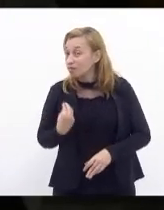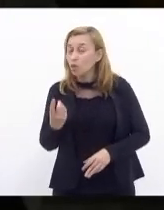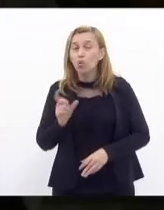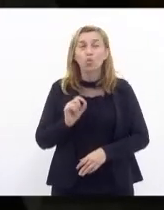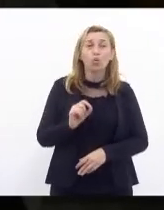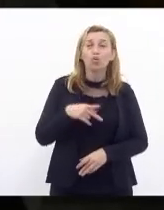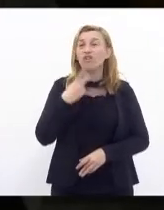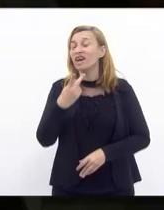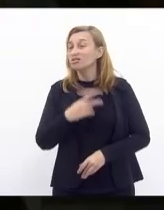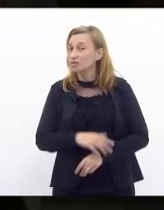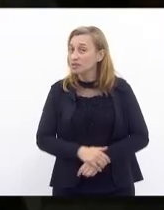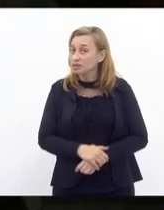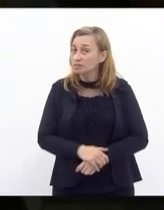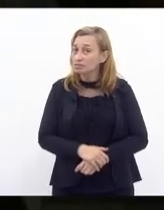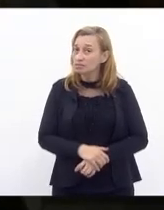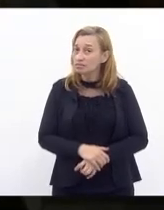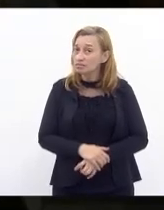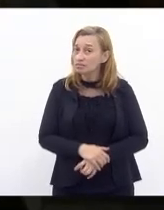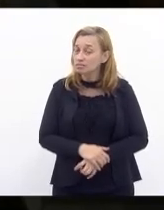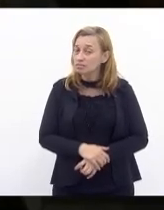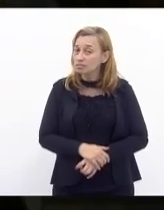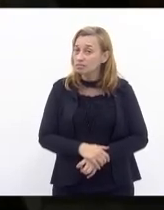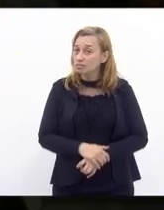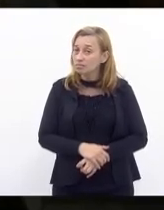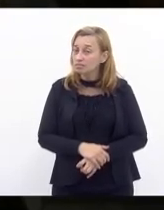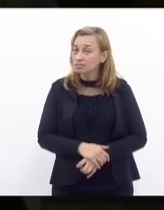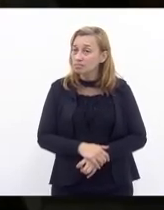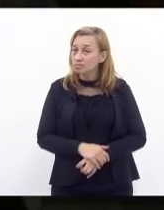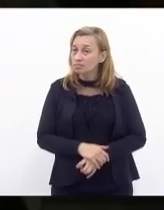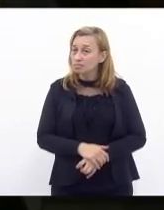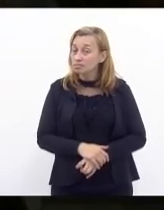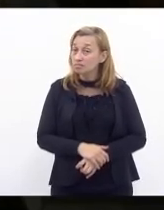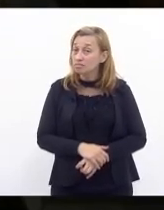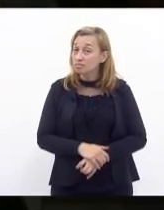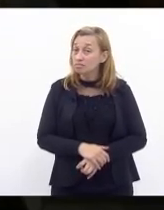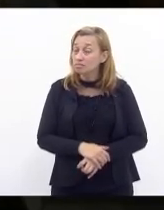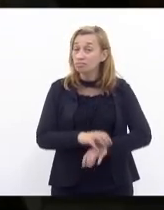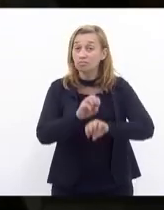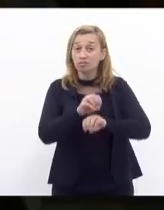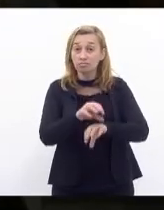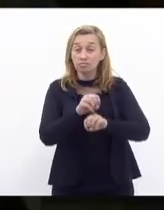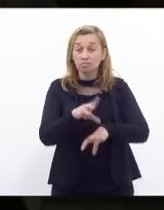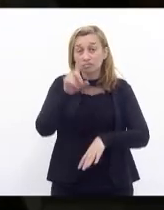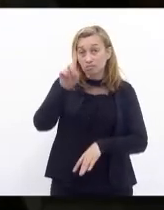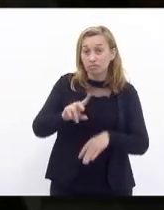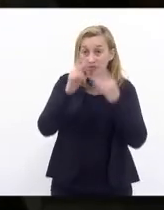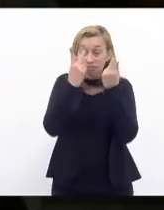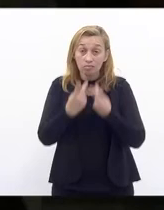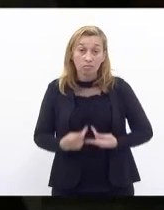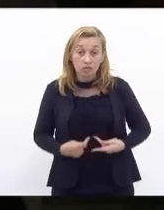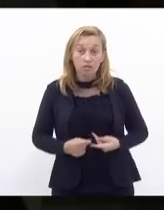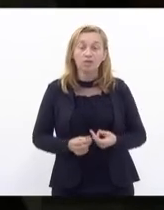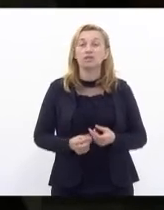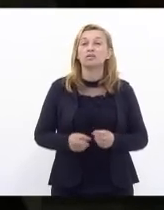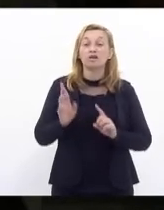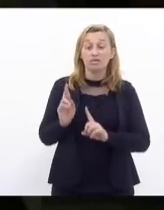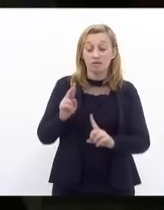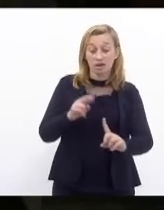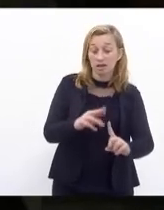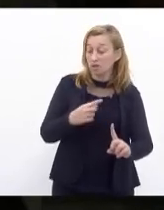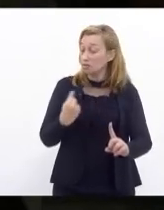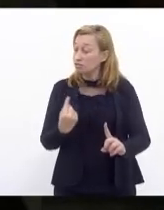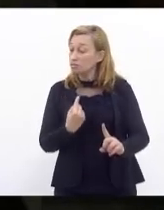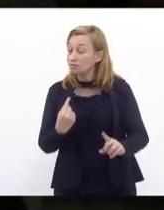falamos quando fazemos menção à educação em direitos humanos? Ora, nós fazemos referência a